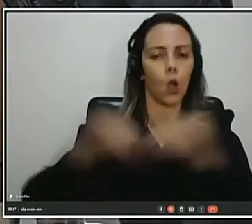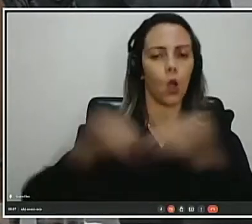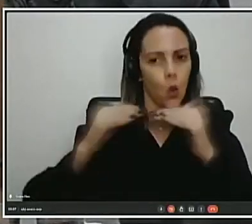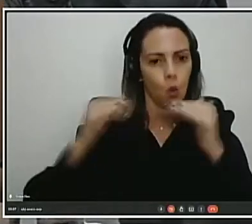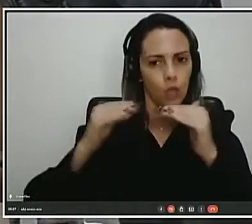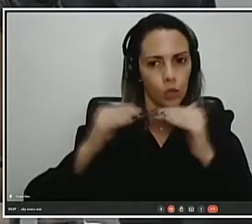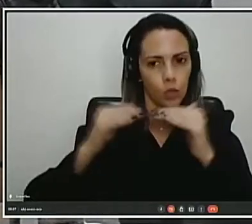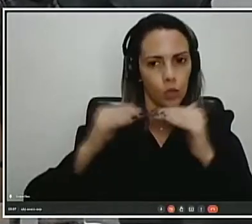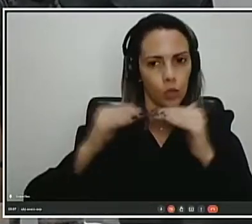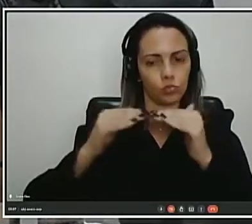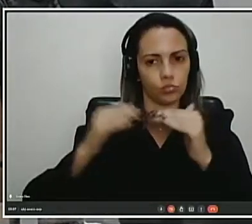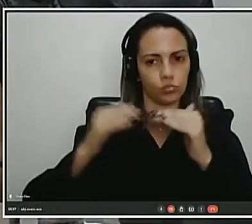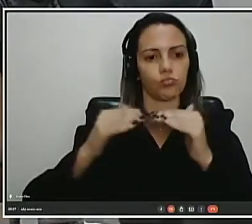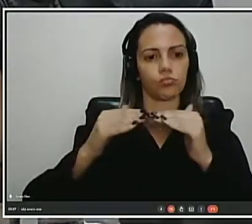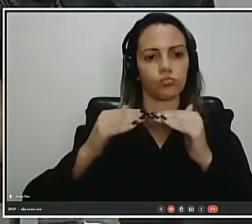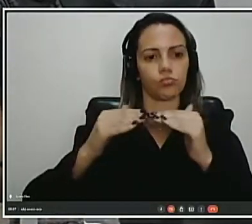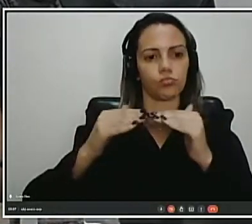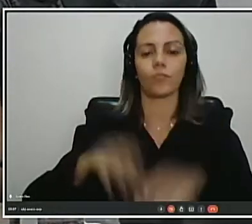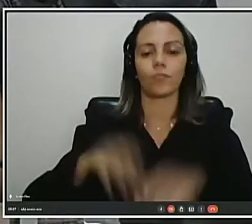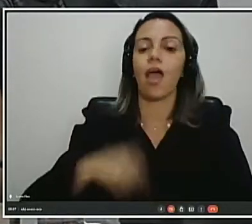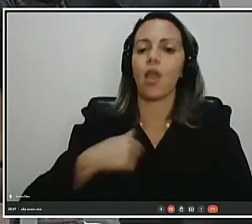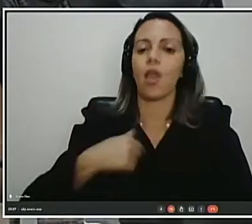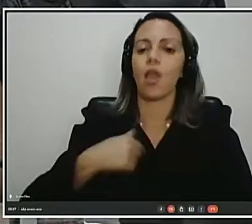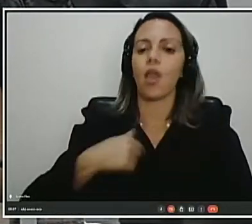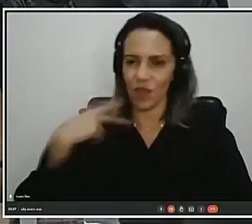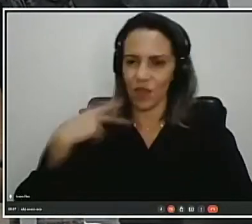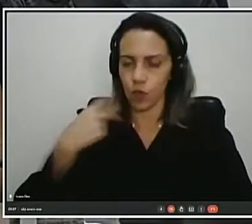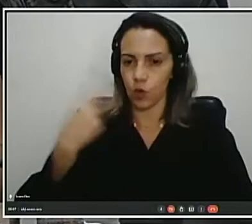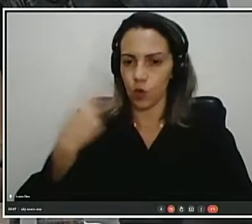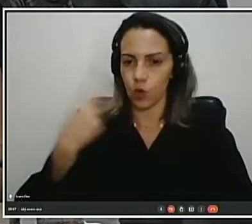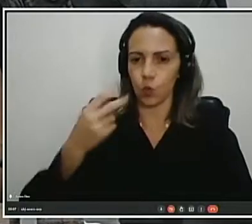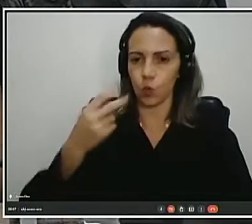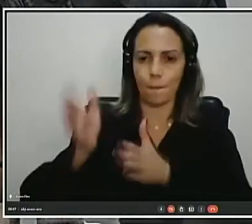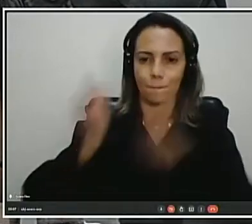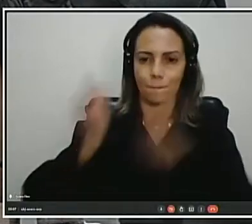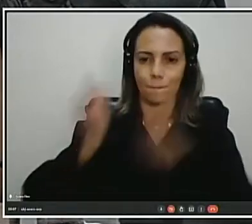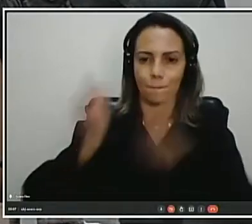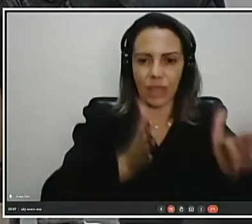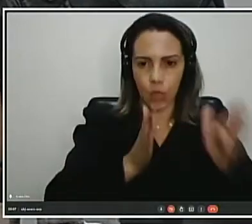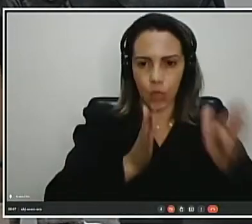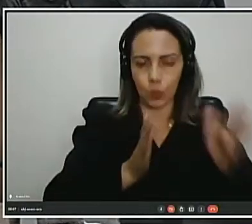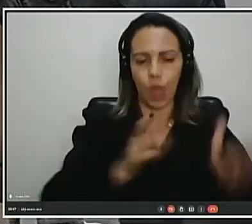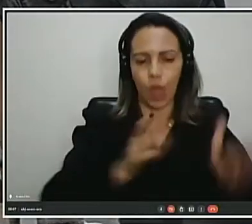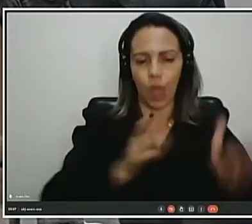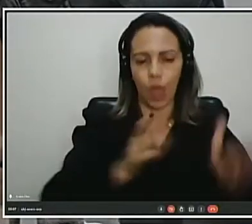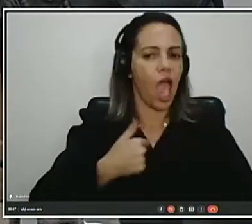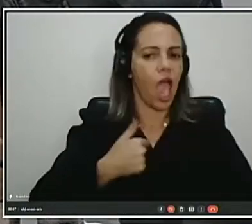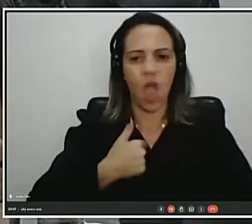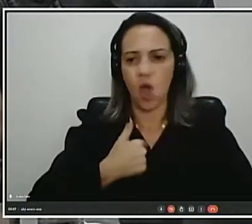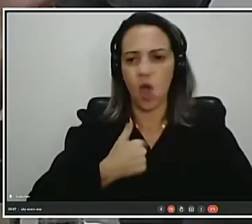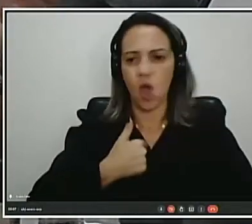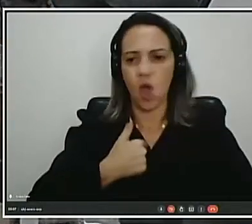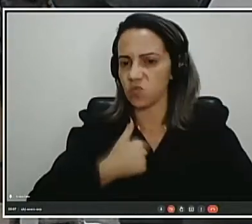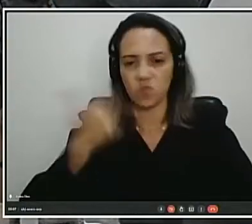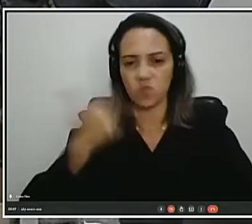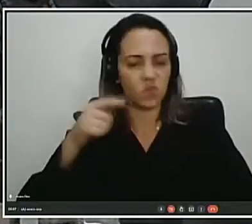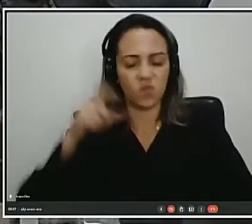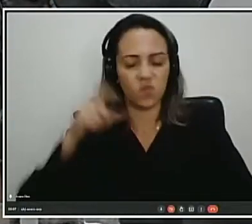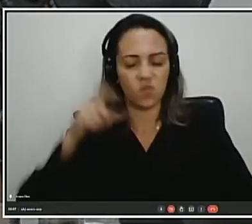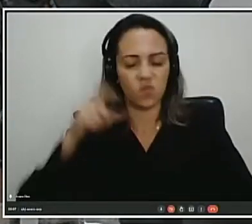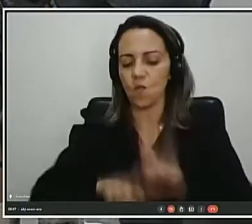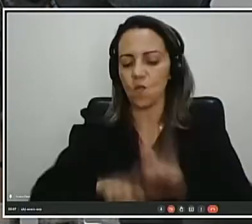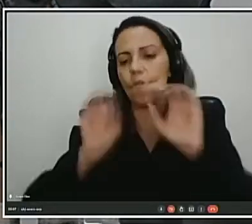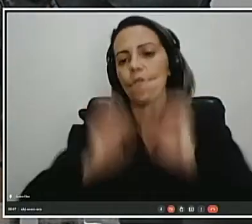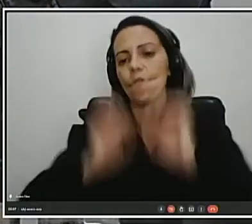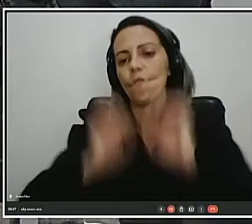Também quero falar o seguinte: eu sou vereadora de 2º mandato, não tenho cabresto com ninguém, como alguns falaram